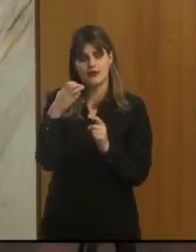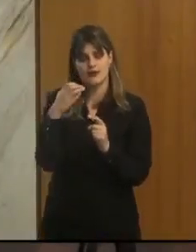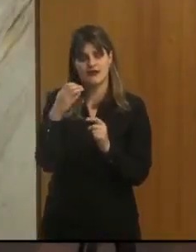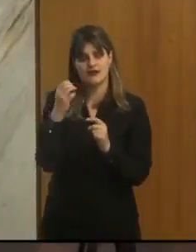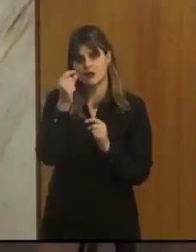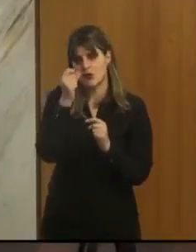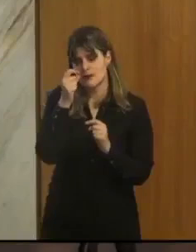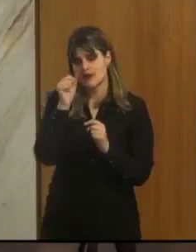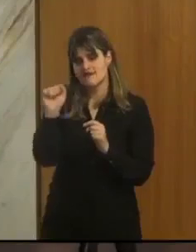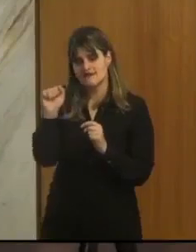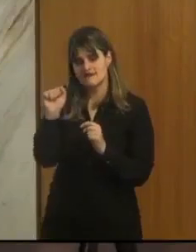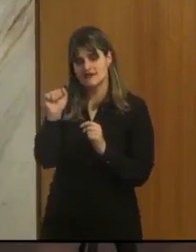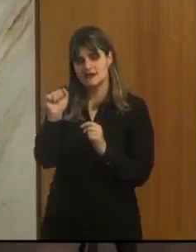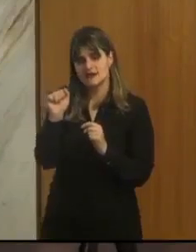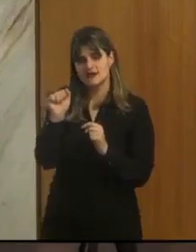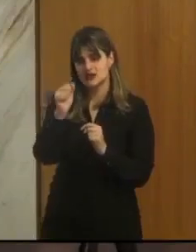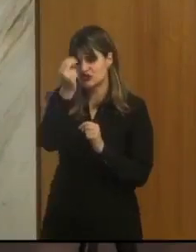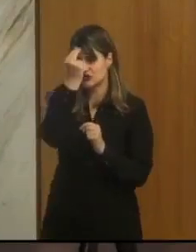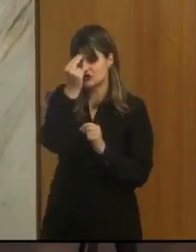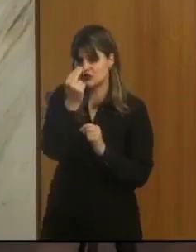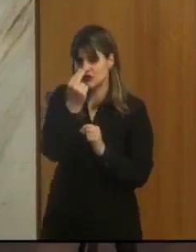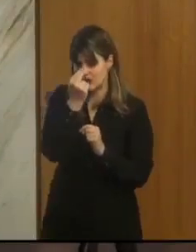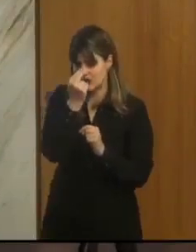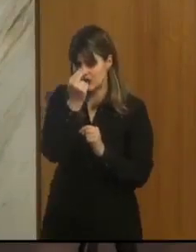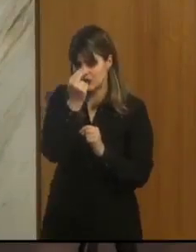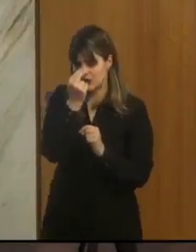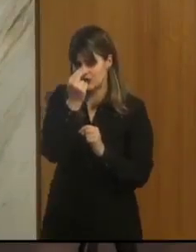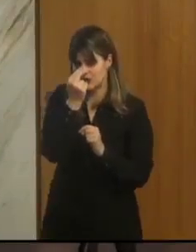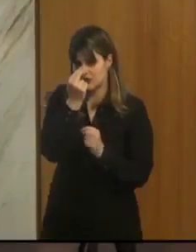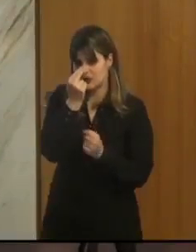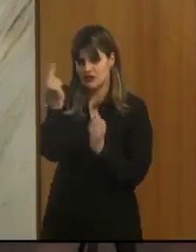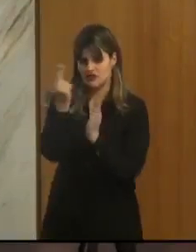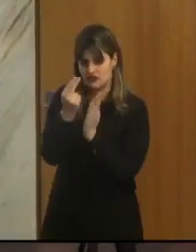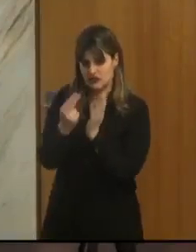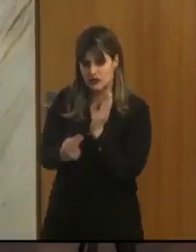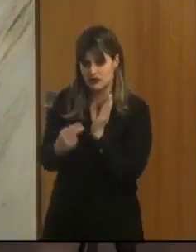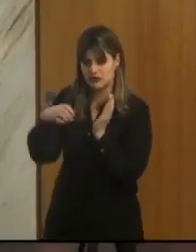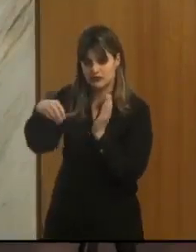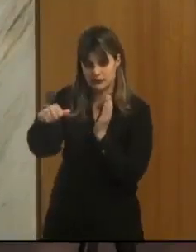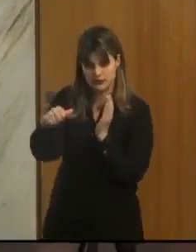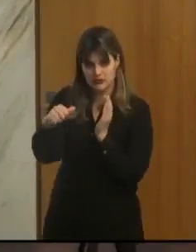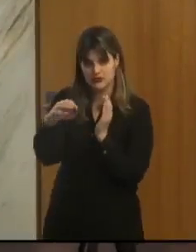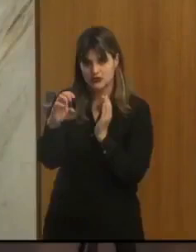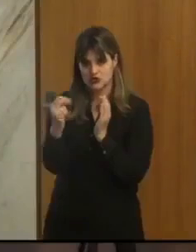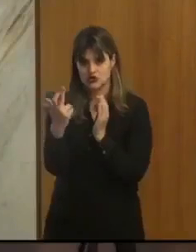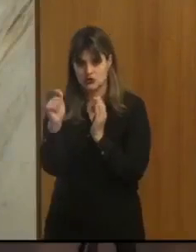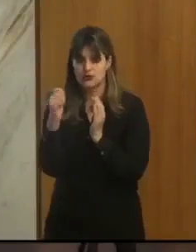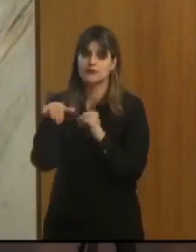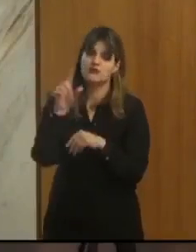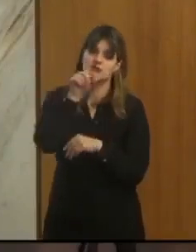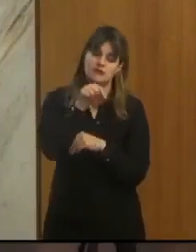o seu significado na história, não só artística do Conselho de Sor, mas também